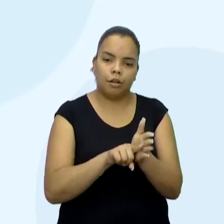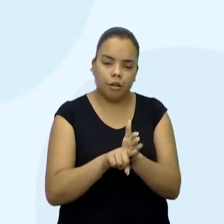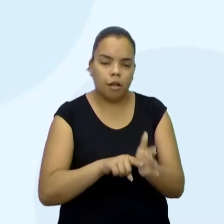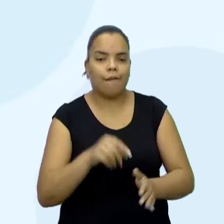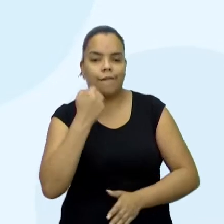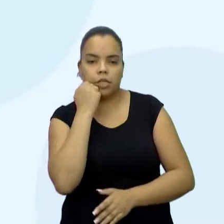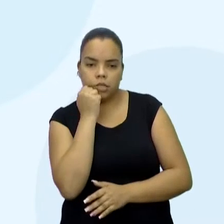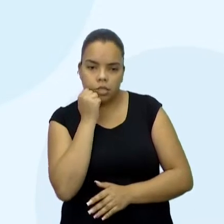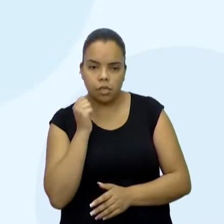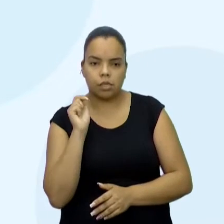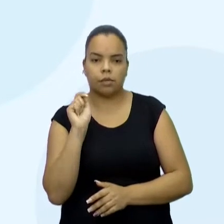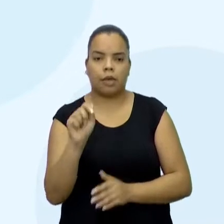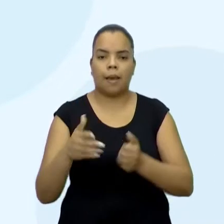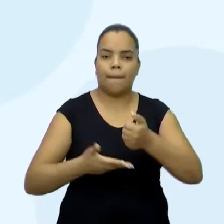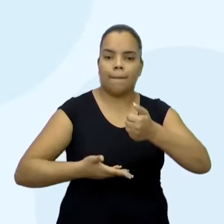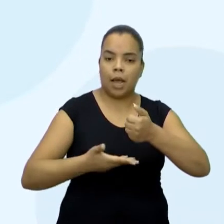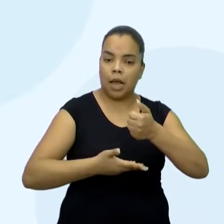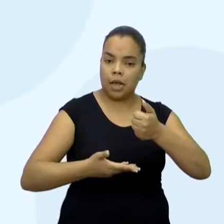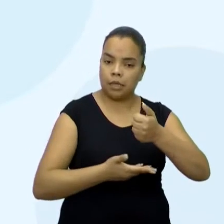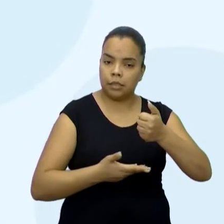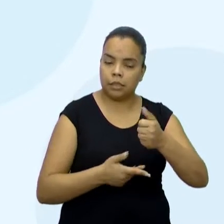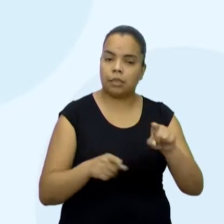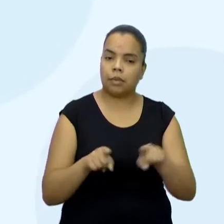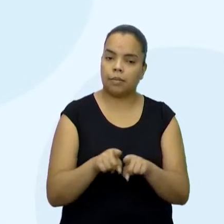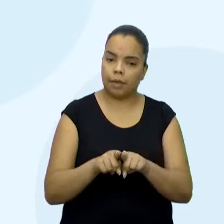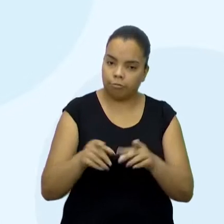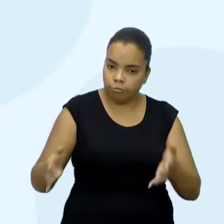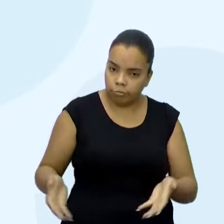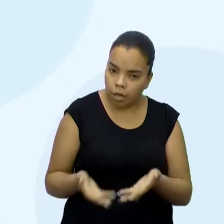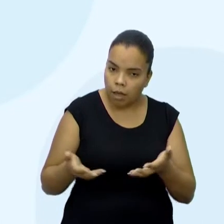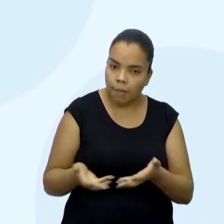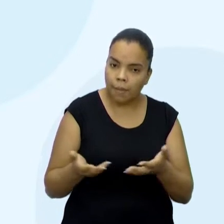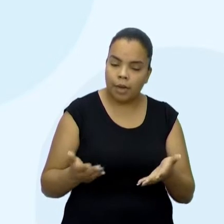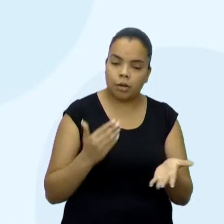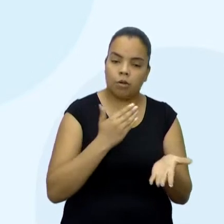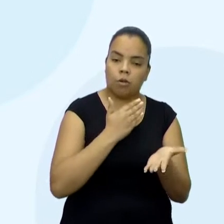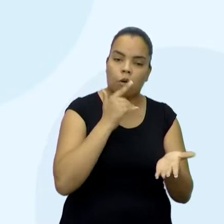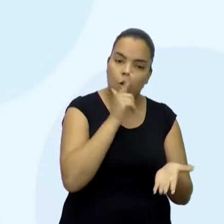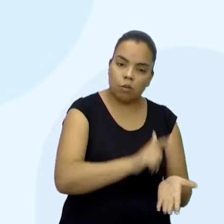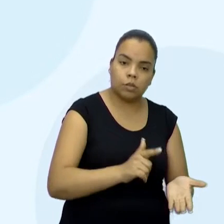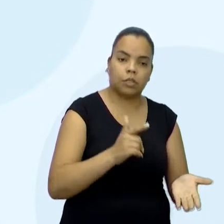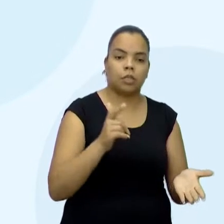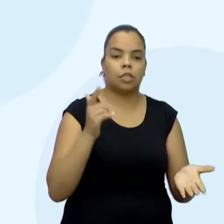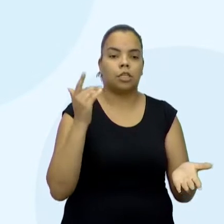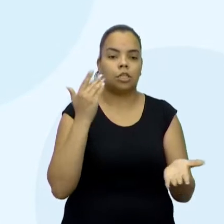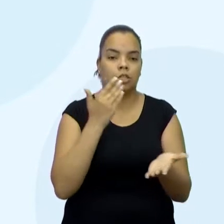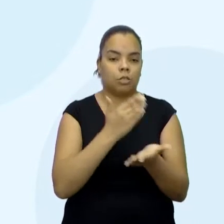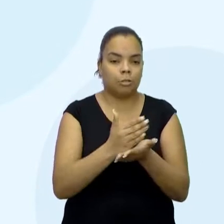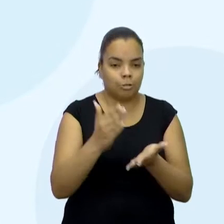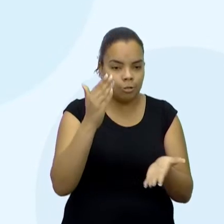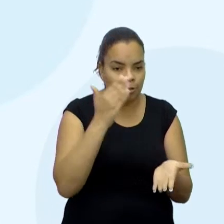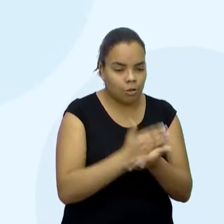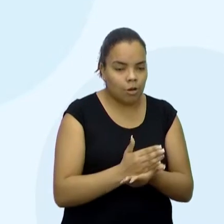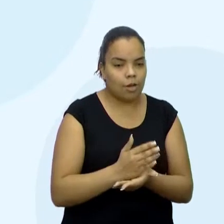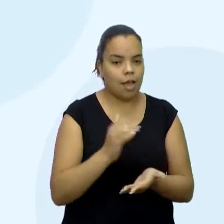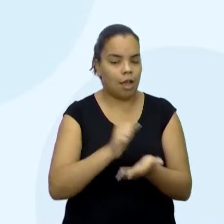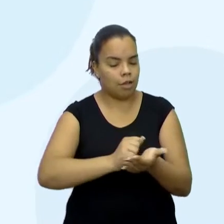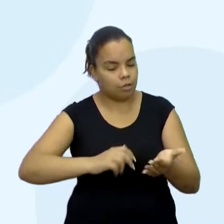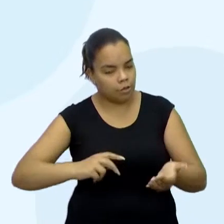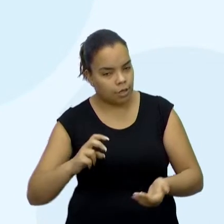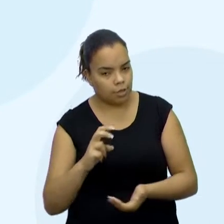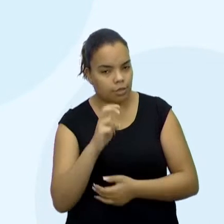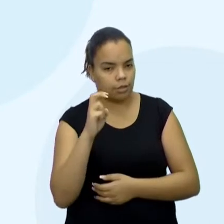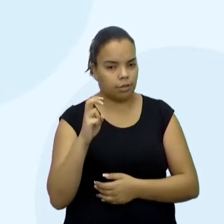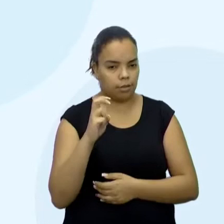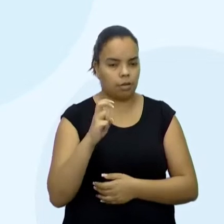nos deu base e suporte para chegarmos ao final da atividade 5, né? Então passamos aí por